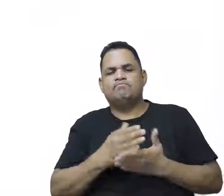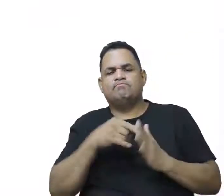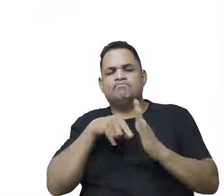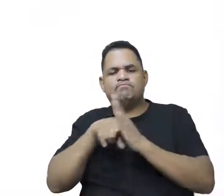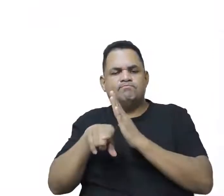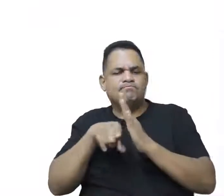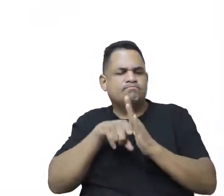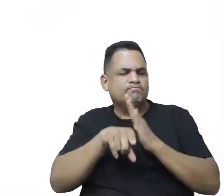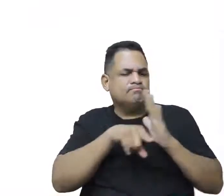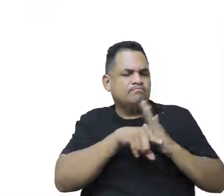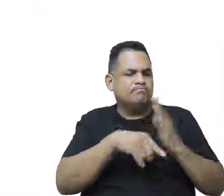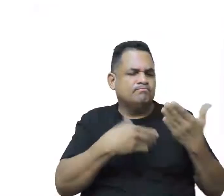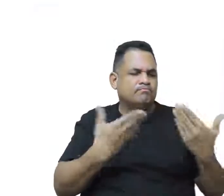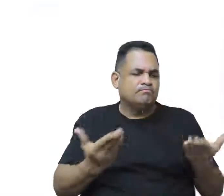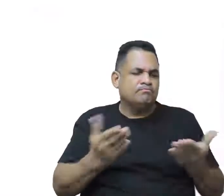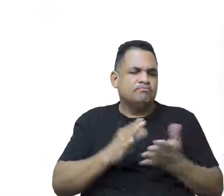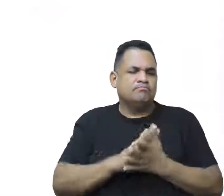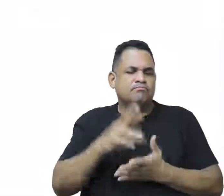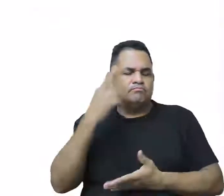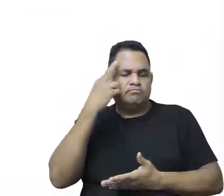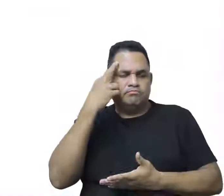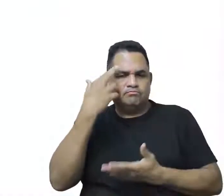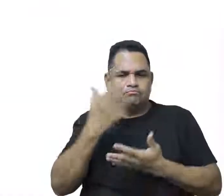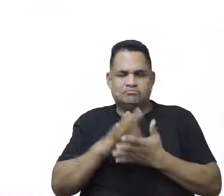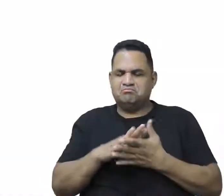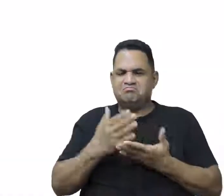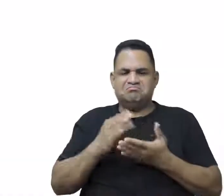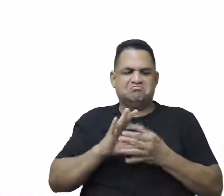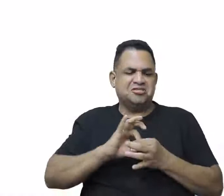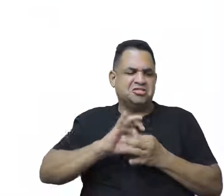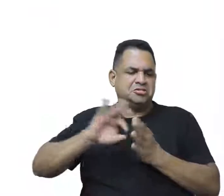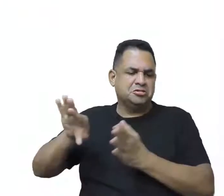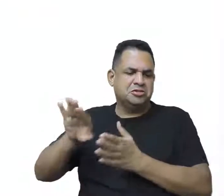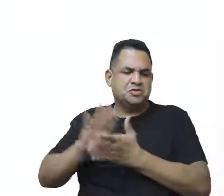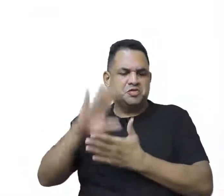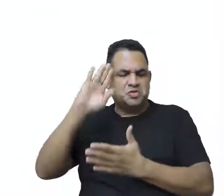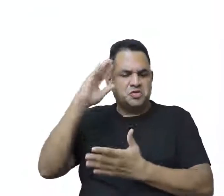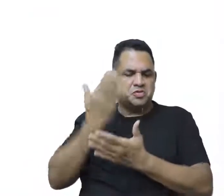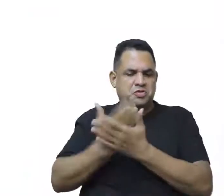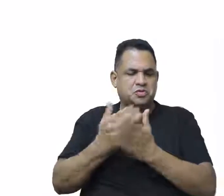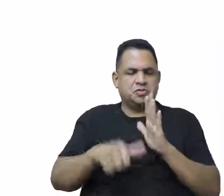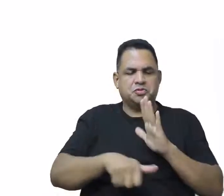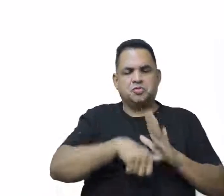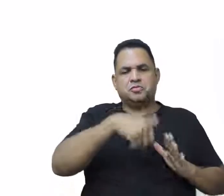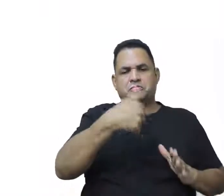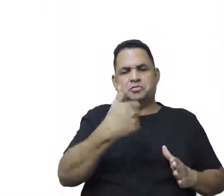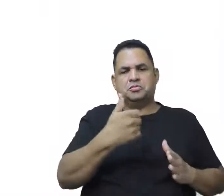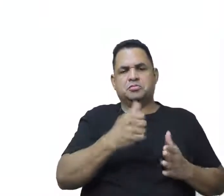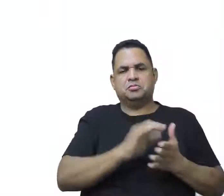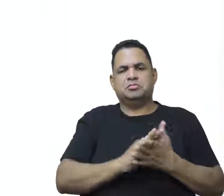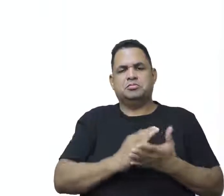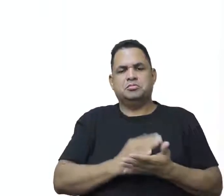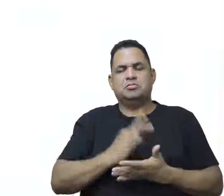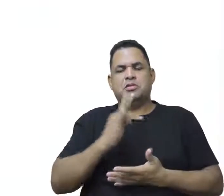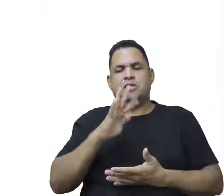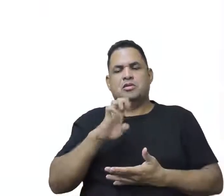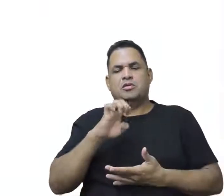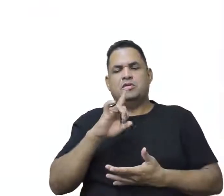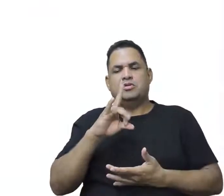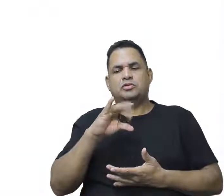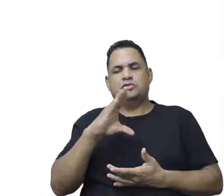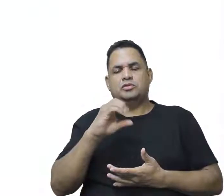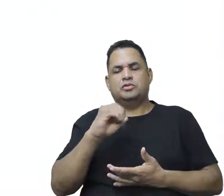forma racional, sem essas crendices aqui do primeiro estágio, que é considerado estágio